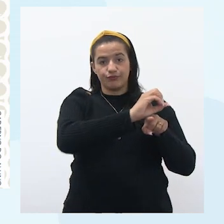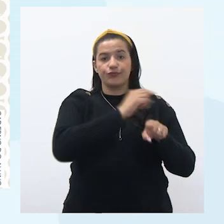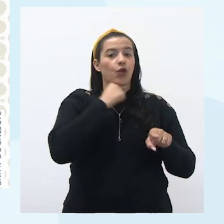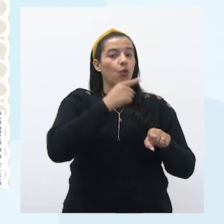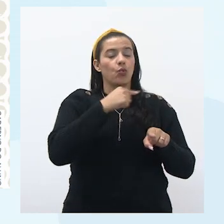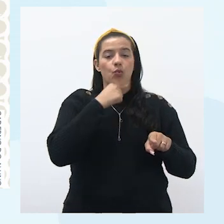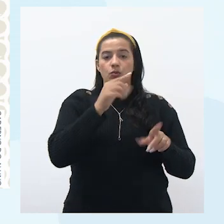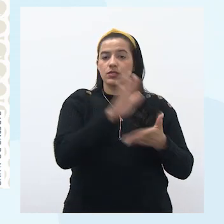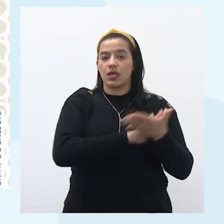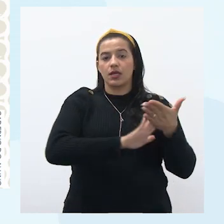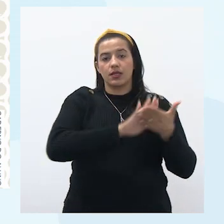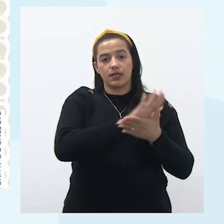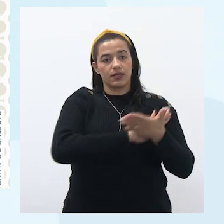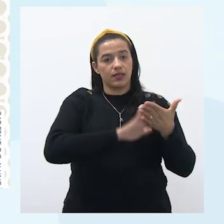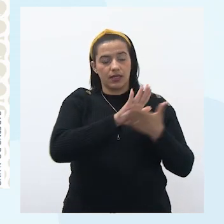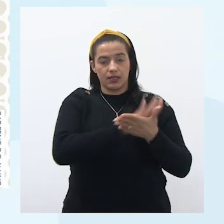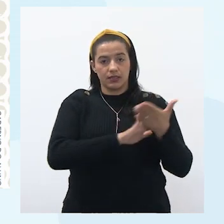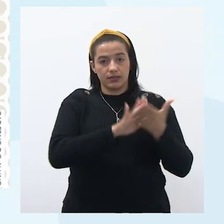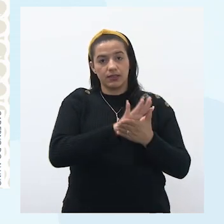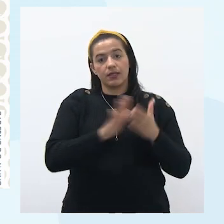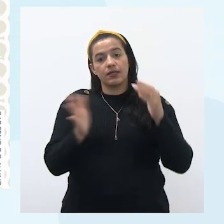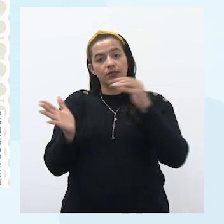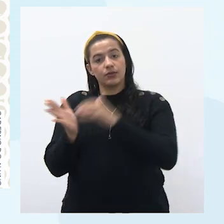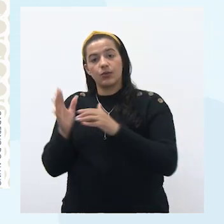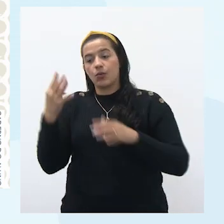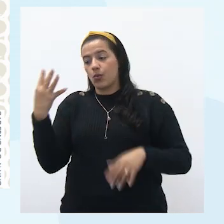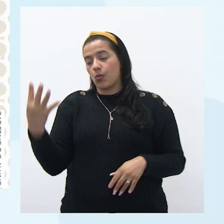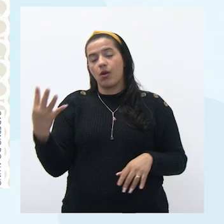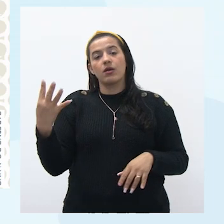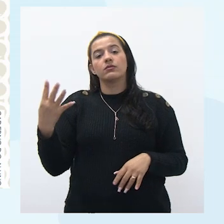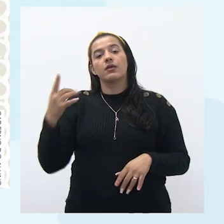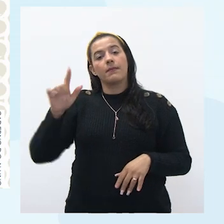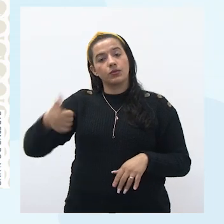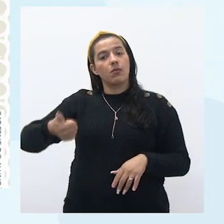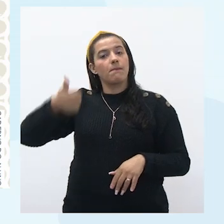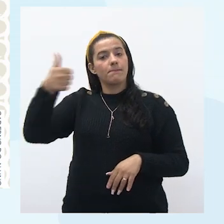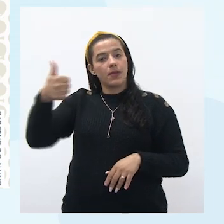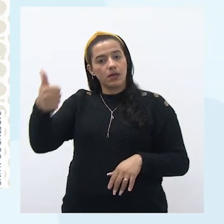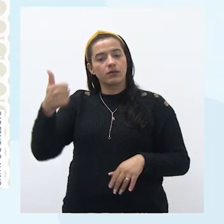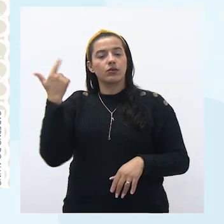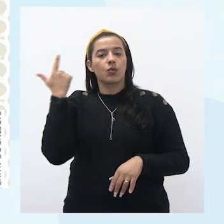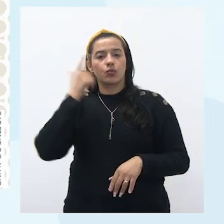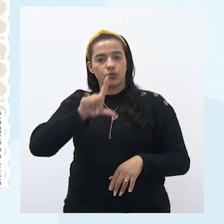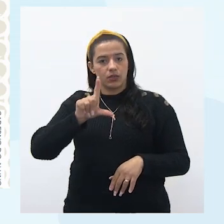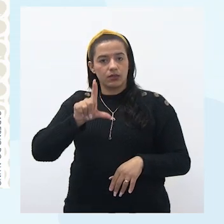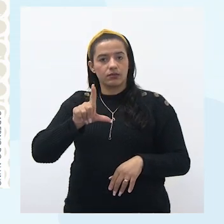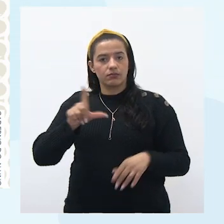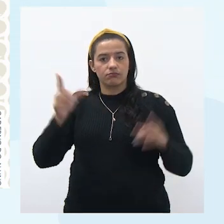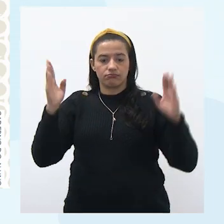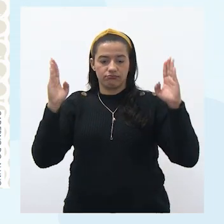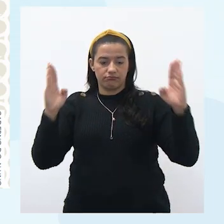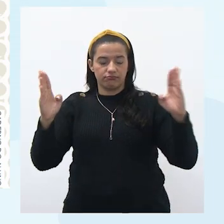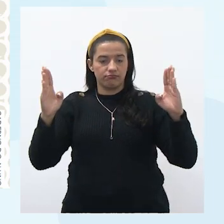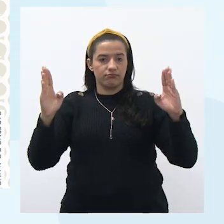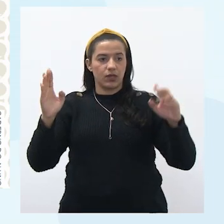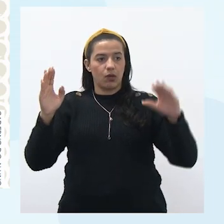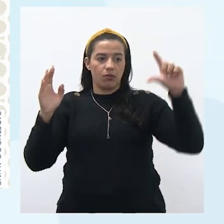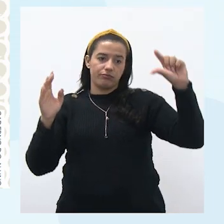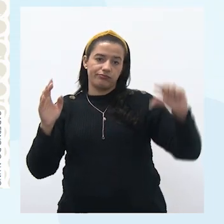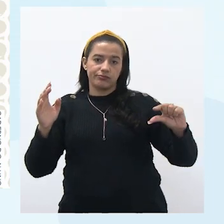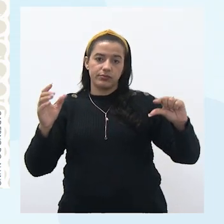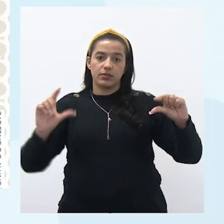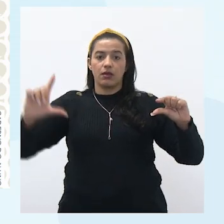degrau não tem essa competência socioemocional, e eu tenho no quarto degrau uma pessoa que tem plenamente desenvolvida essa